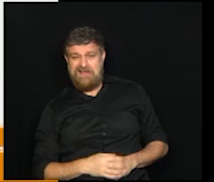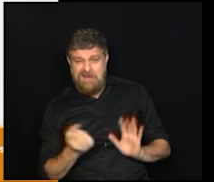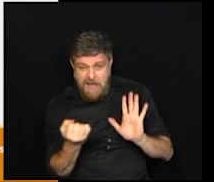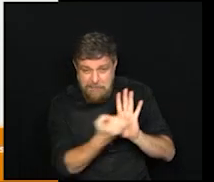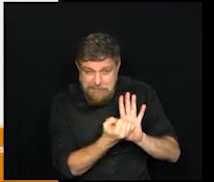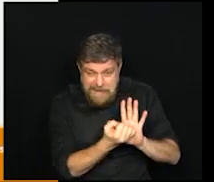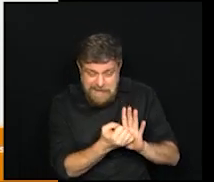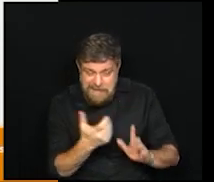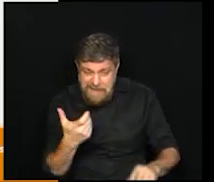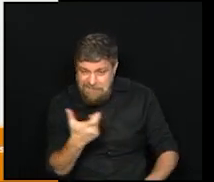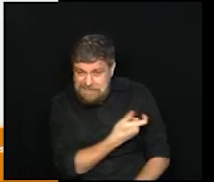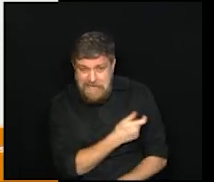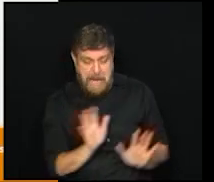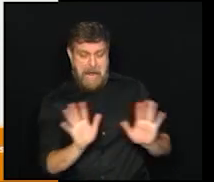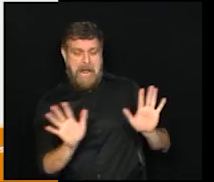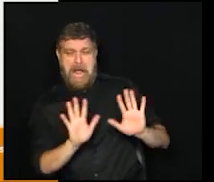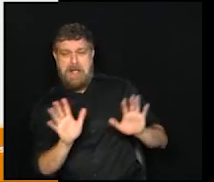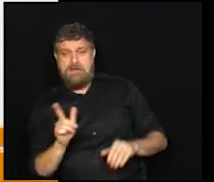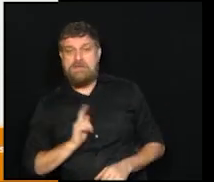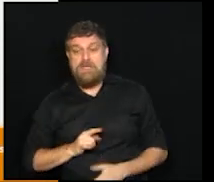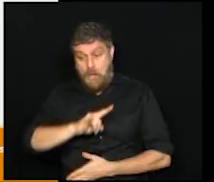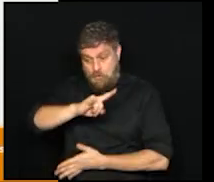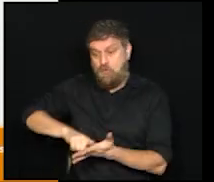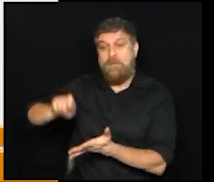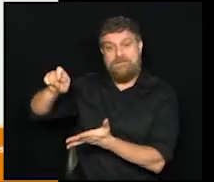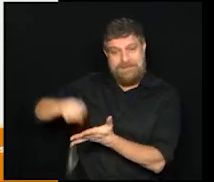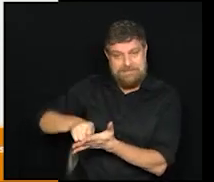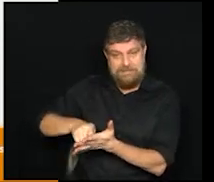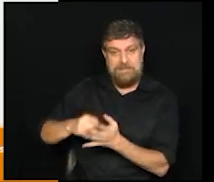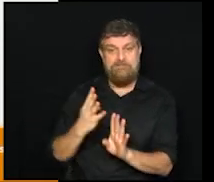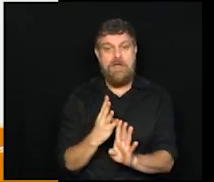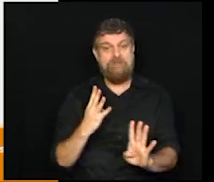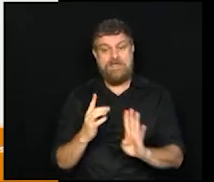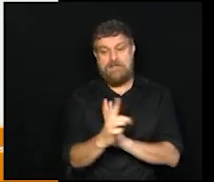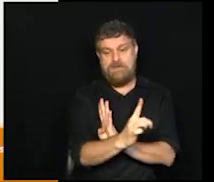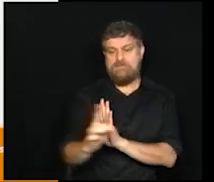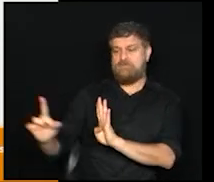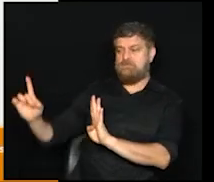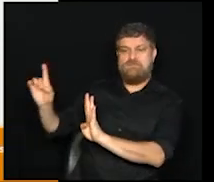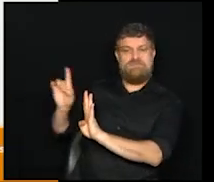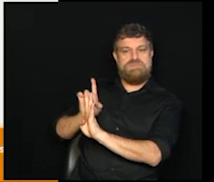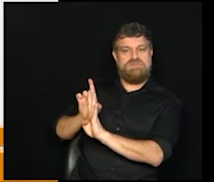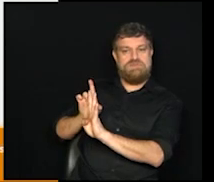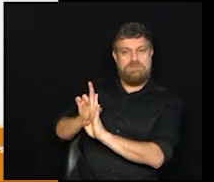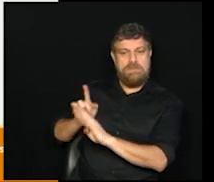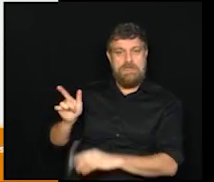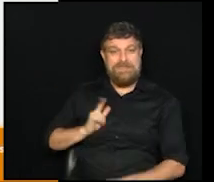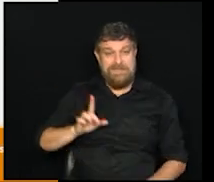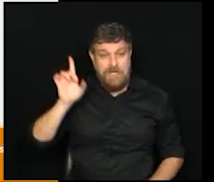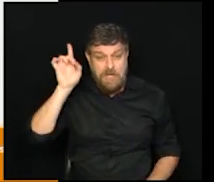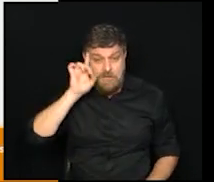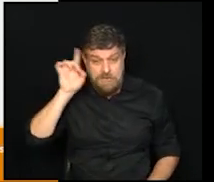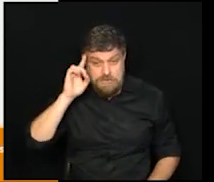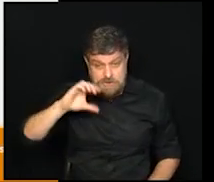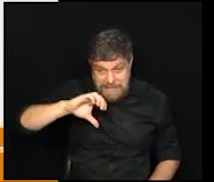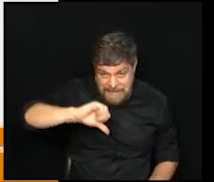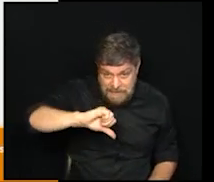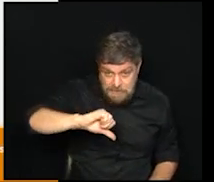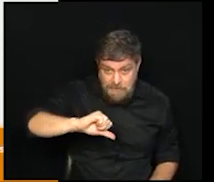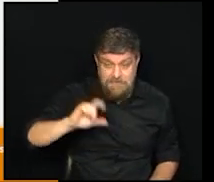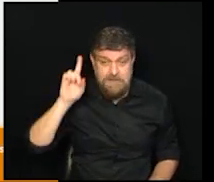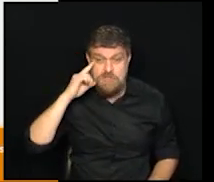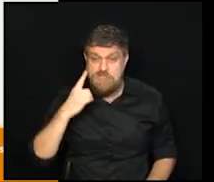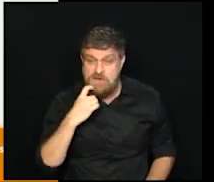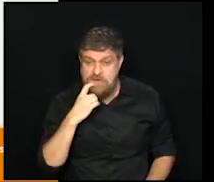imunizante. Essas pessoas, inclusive, assinam um termo e vão para o fim da fila. Tivemos no dia D do dia 9, que era feriado aqui